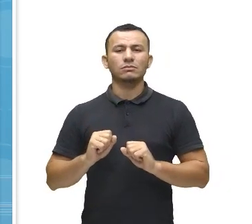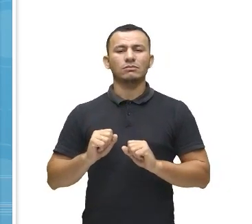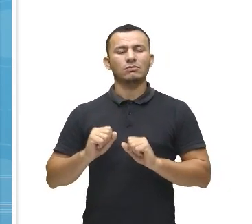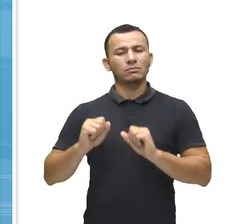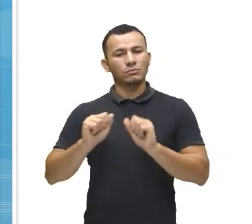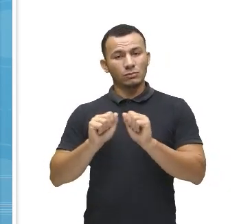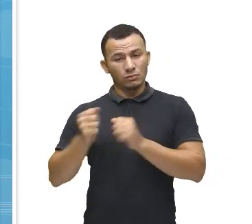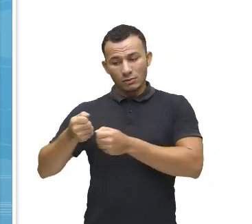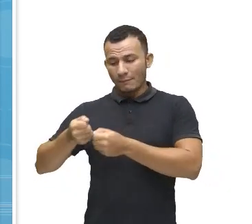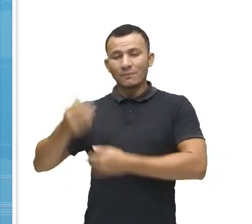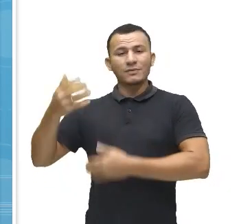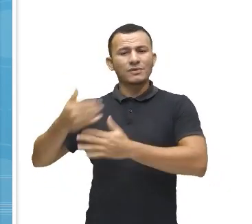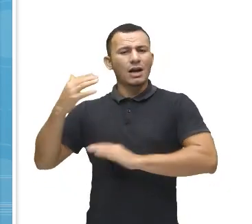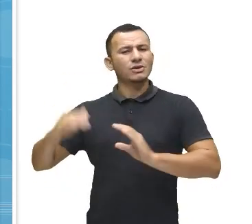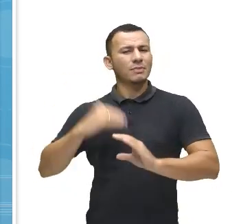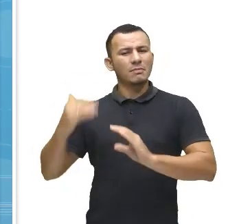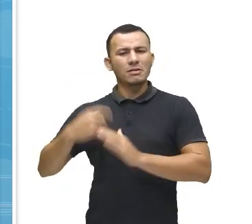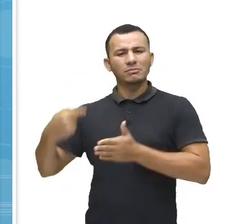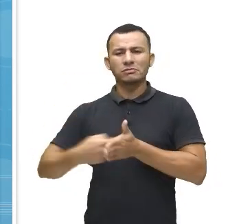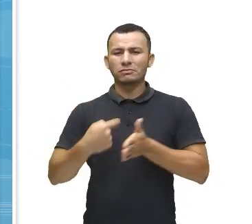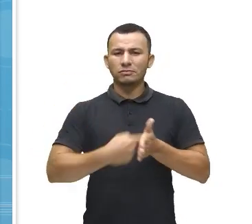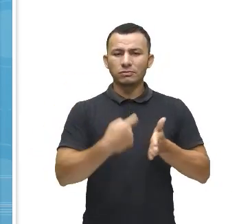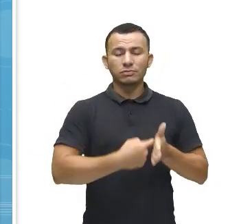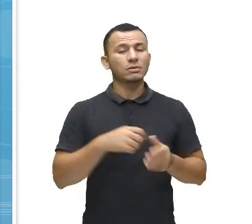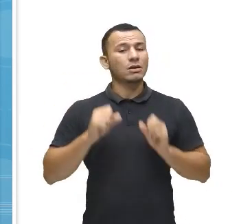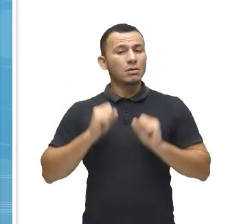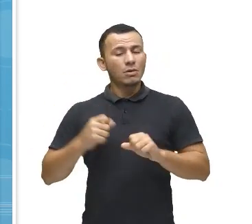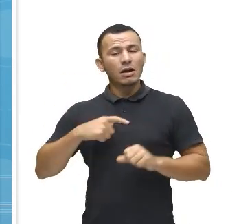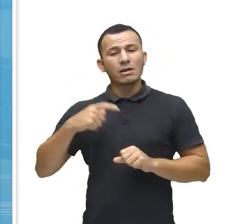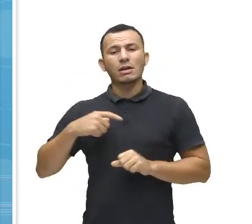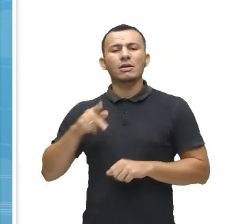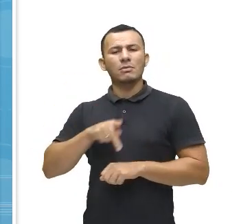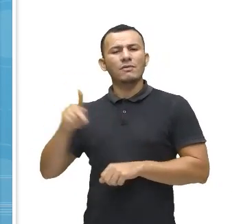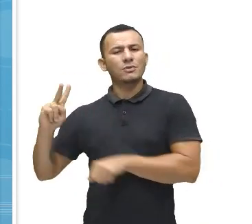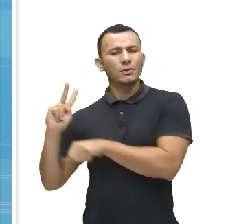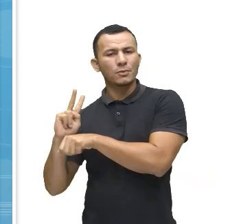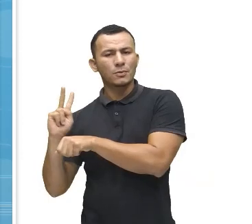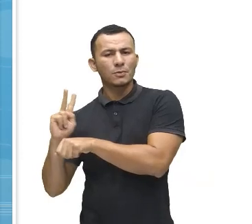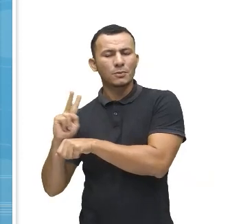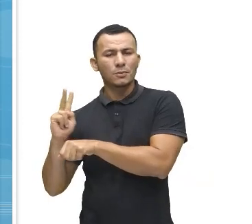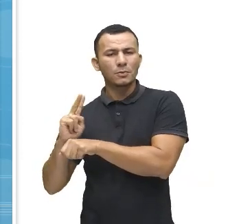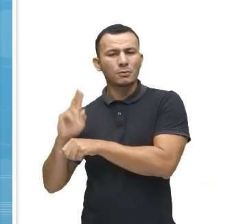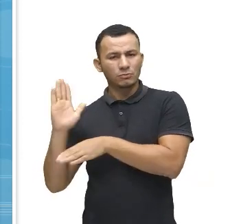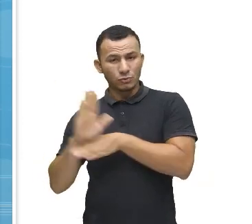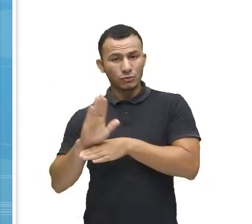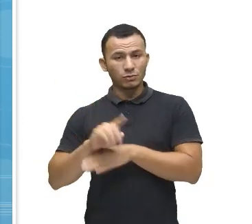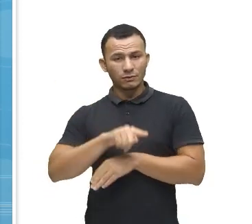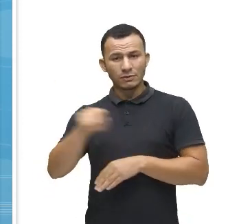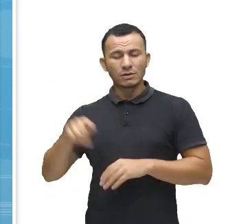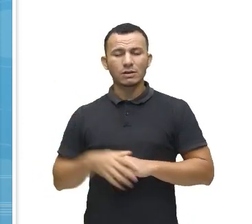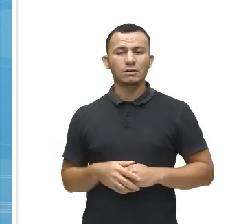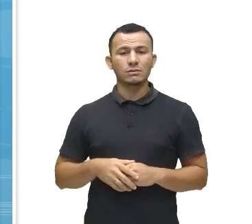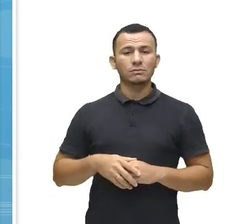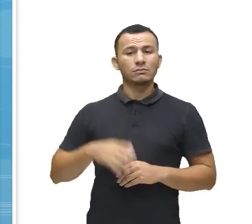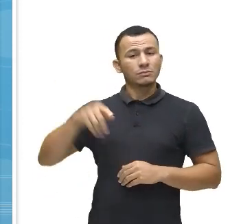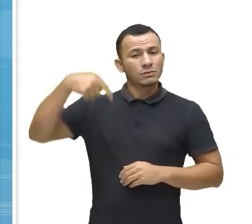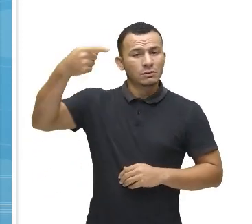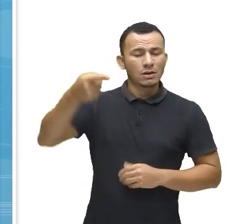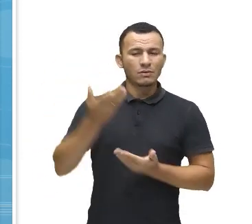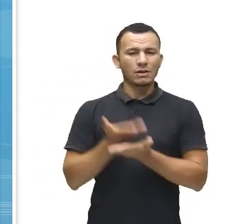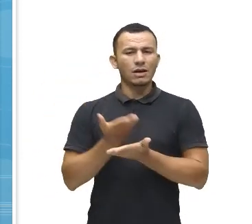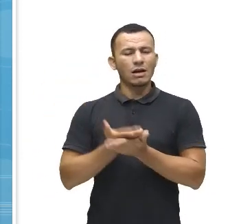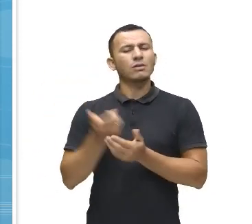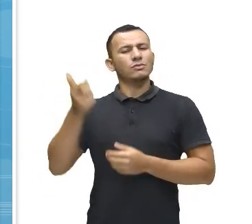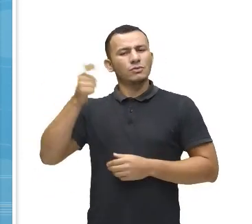entrar no chat, questionar, fazer perguntas para os nossos professores plantonistas. E eu espero que na próxima aula possamos estar de volta